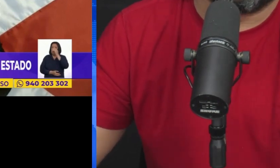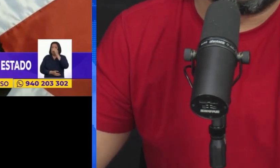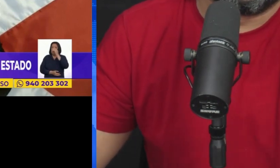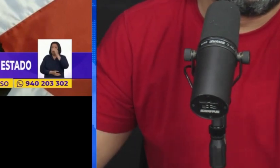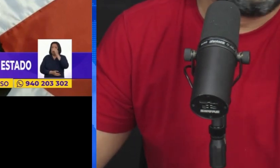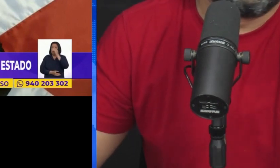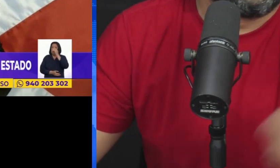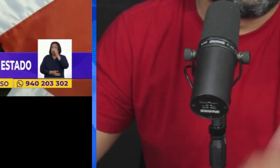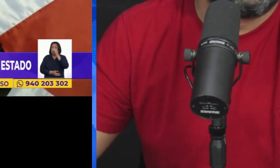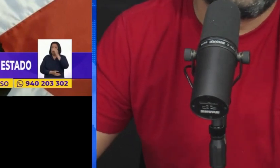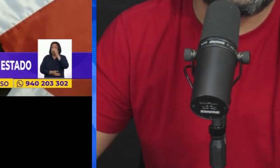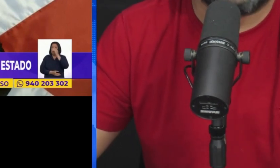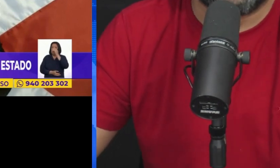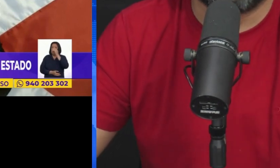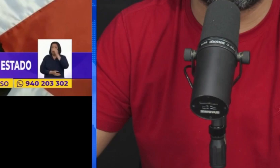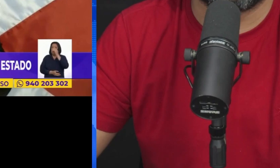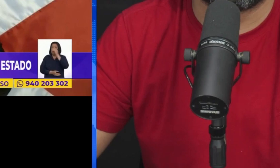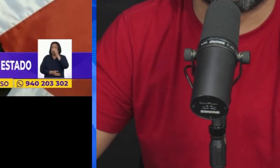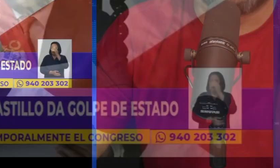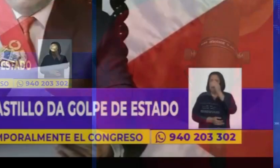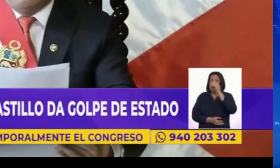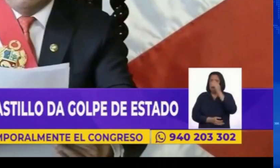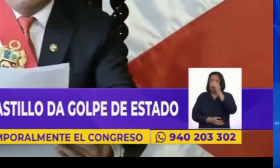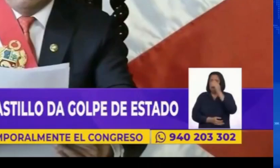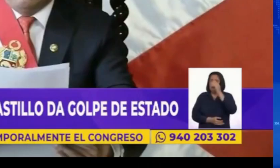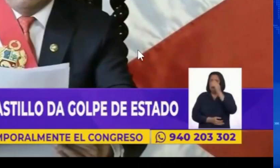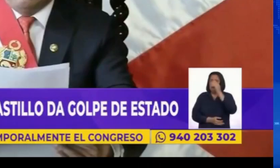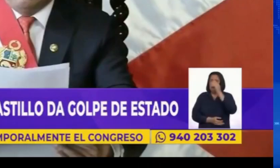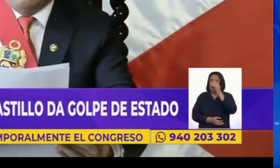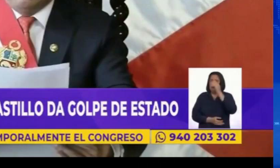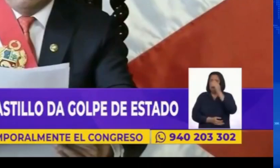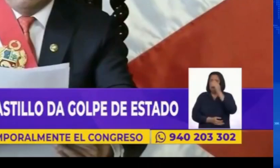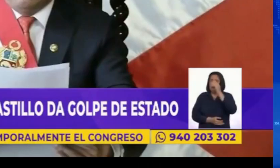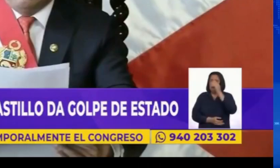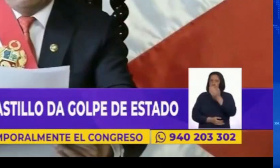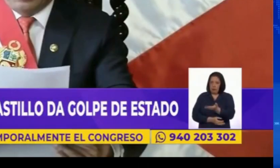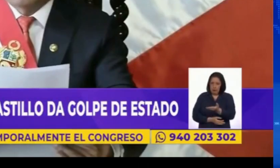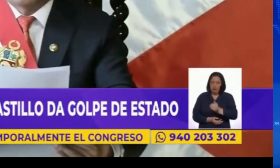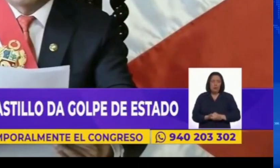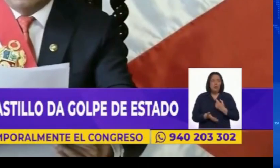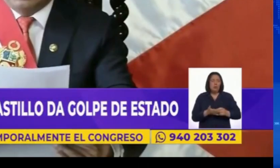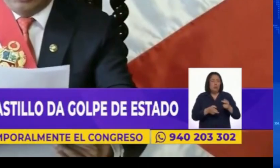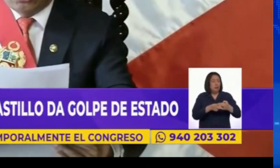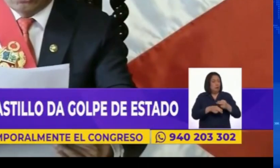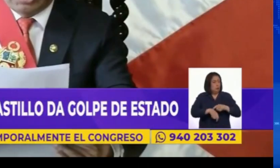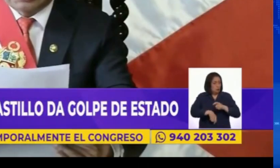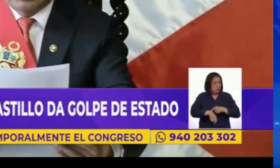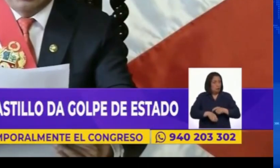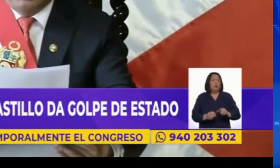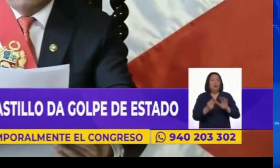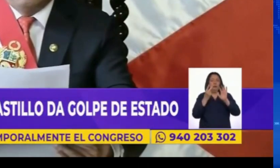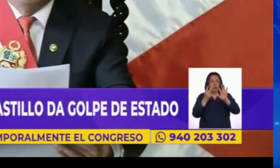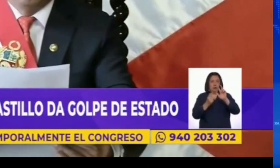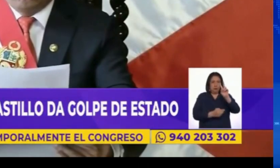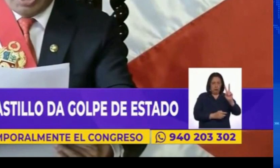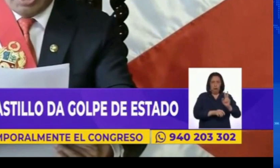nele não tem jeito de ser assim né Então vamos continuar 72